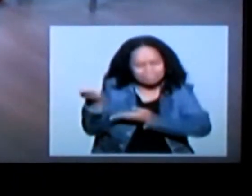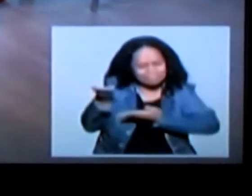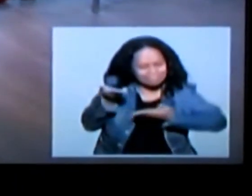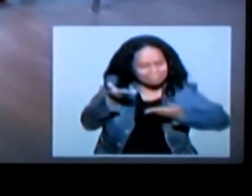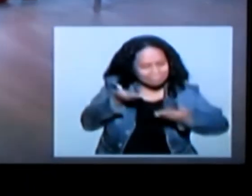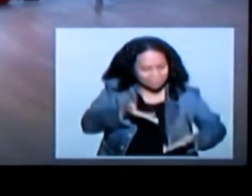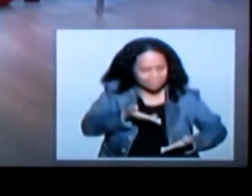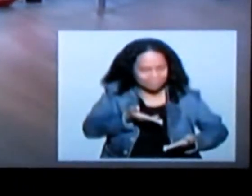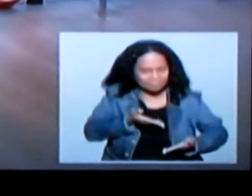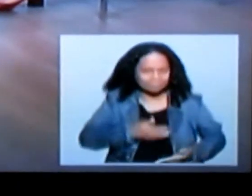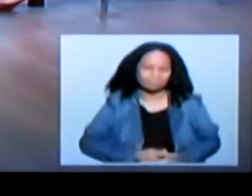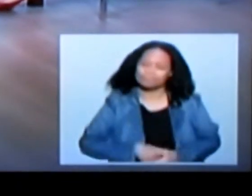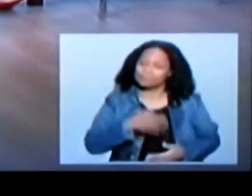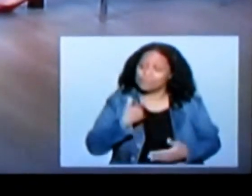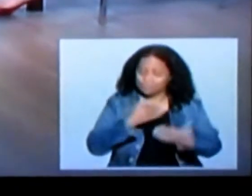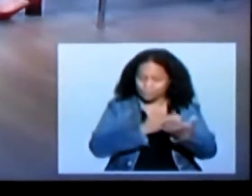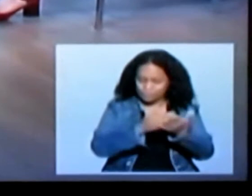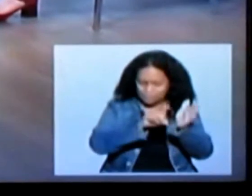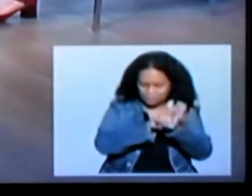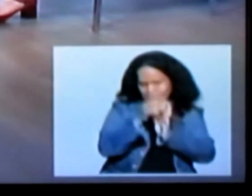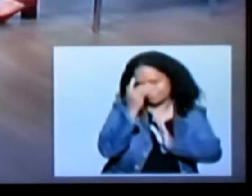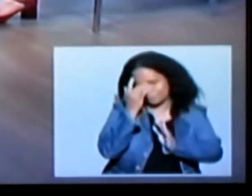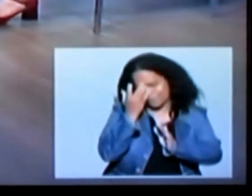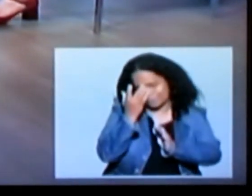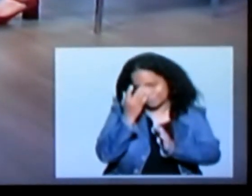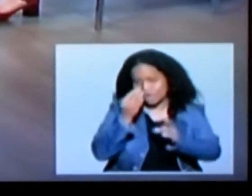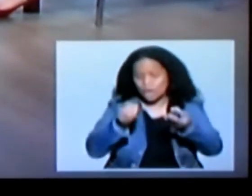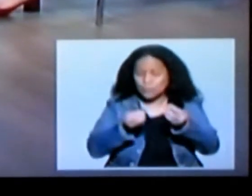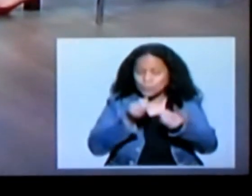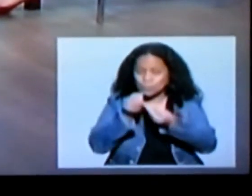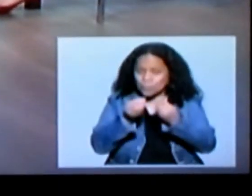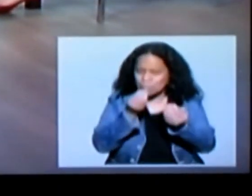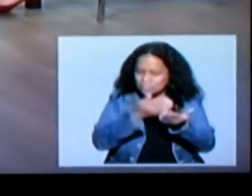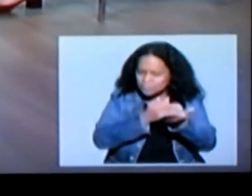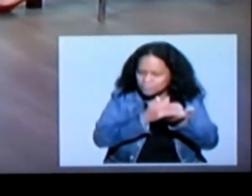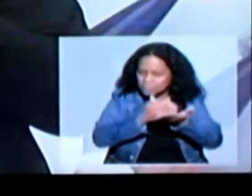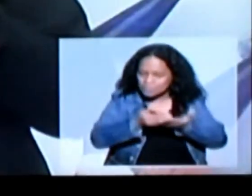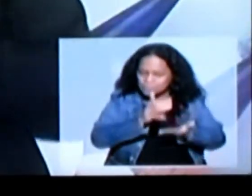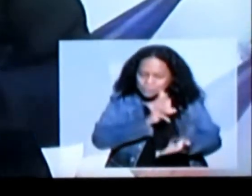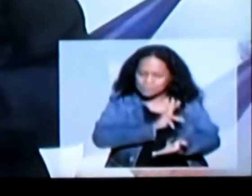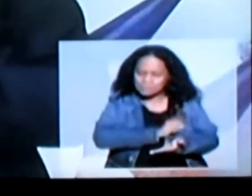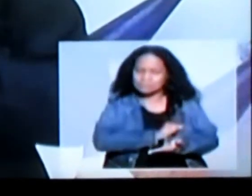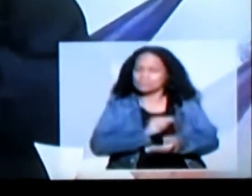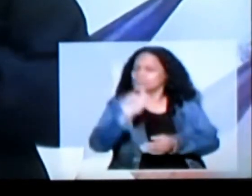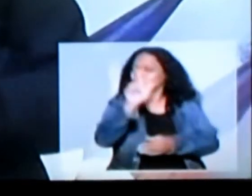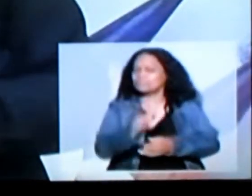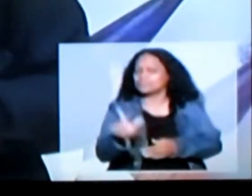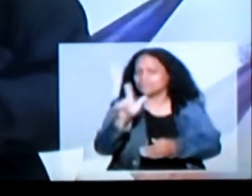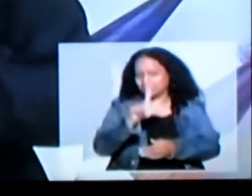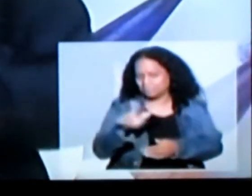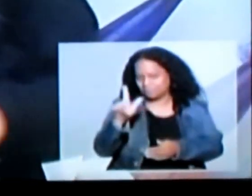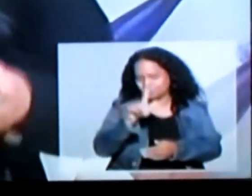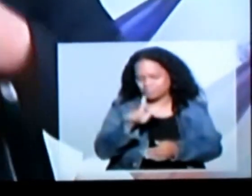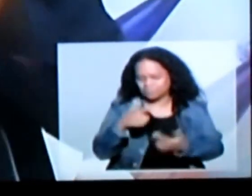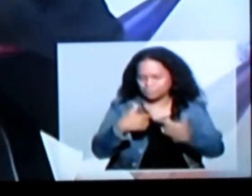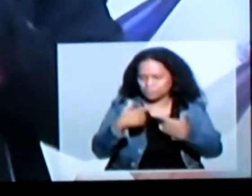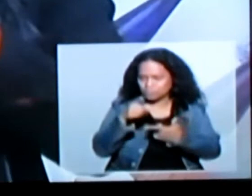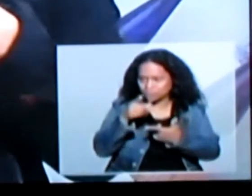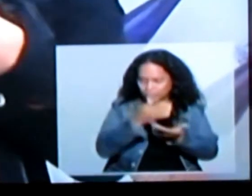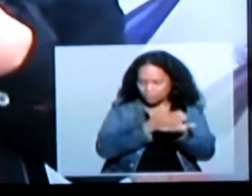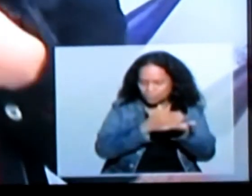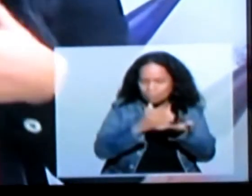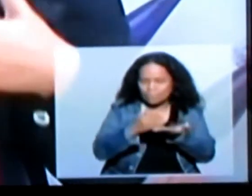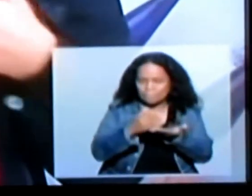Muito bem-vindas ao programa. Vou começar com uma pergunta super facinha. Como é que começou essa paixão pela literatura? Porque